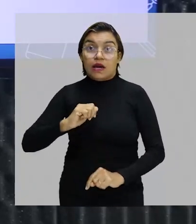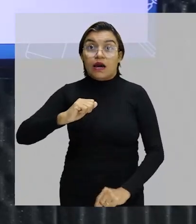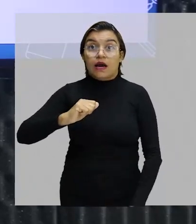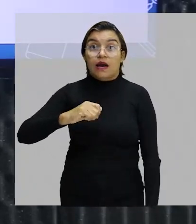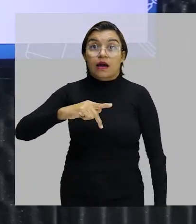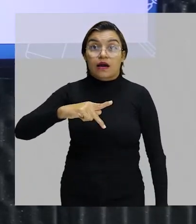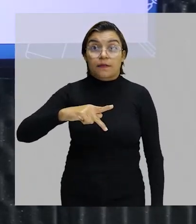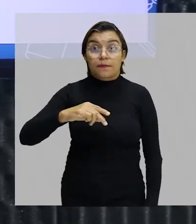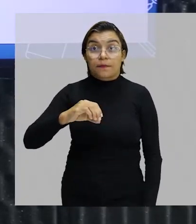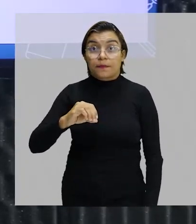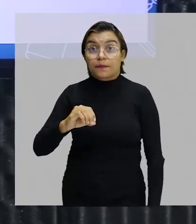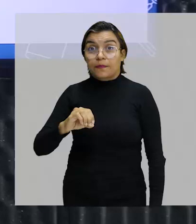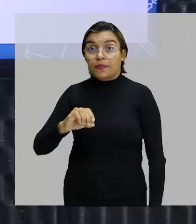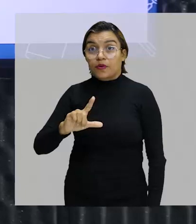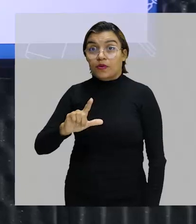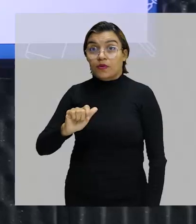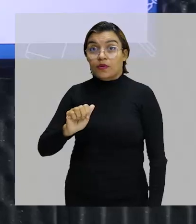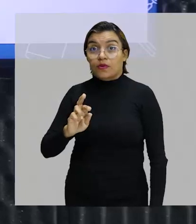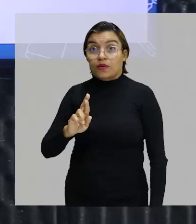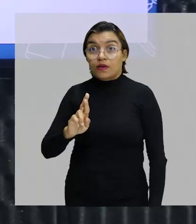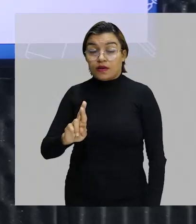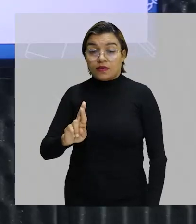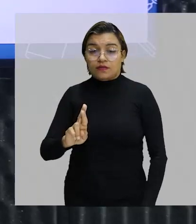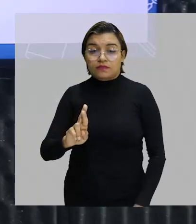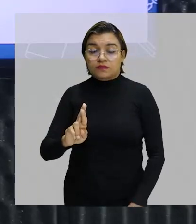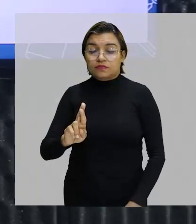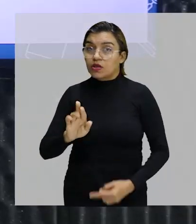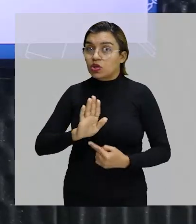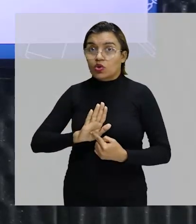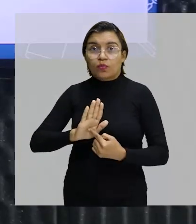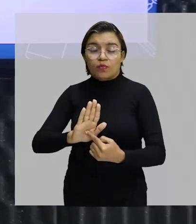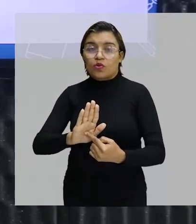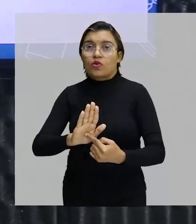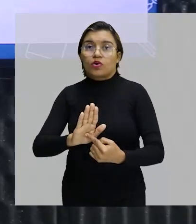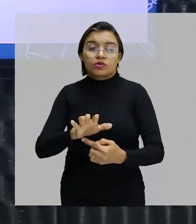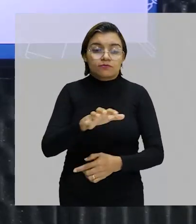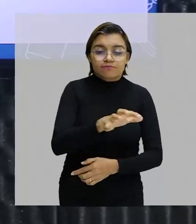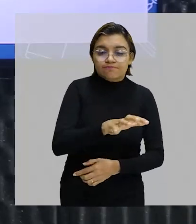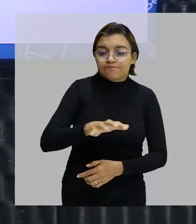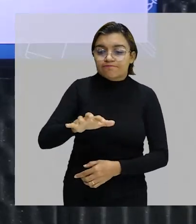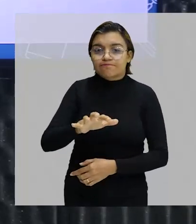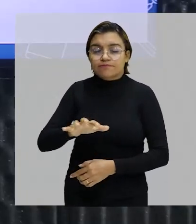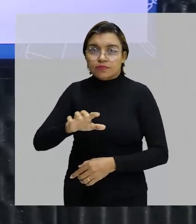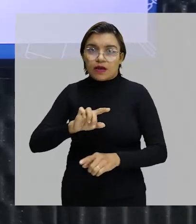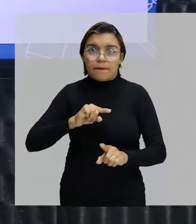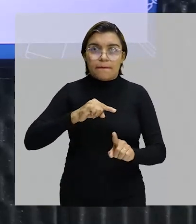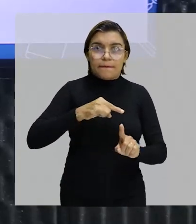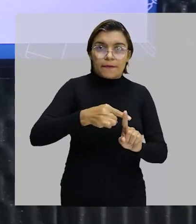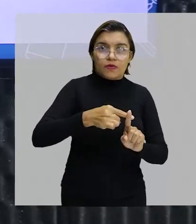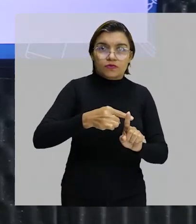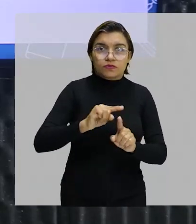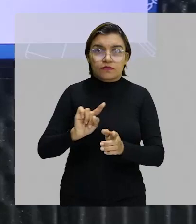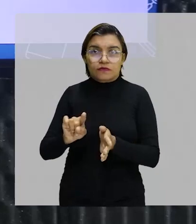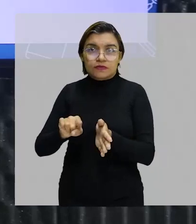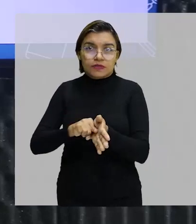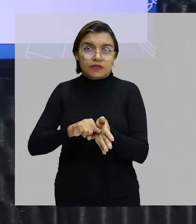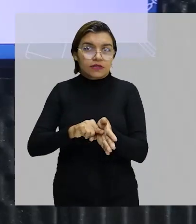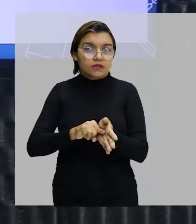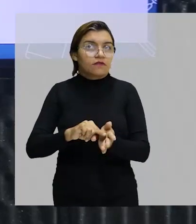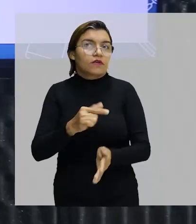apolares, ou seja, eles não vão apresentar essas regiões positivas e negativas.